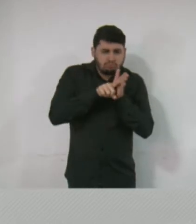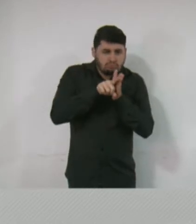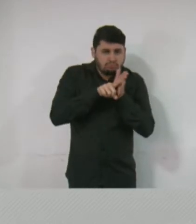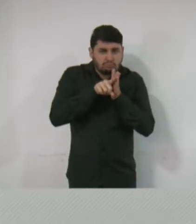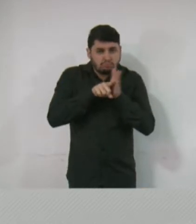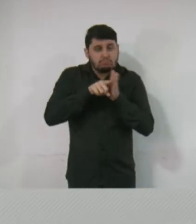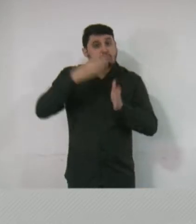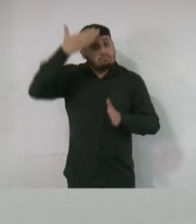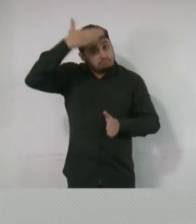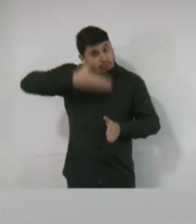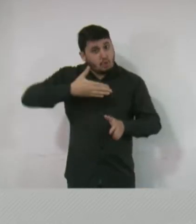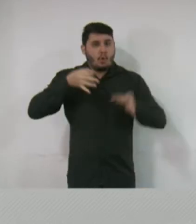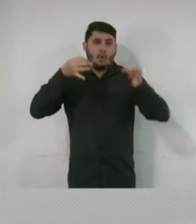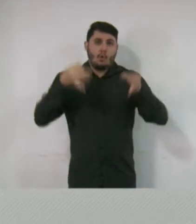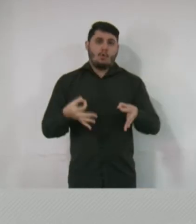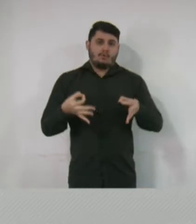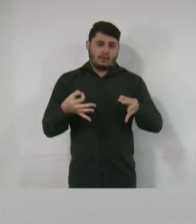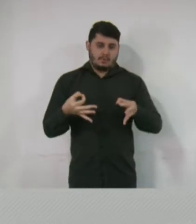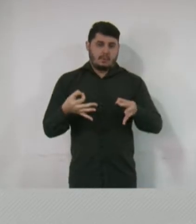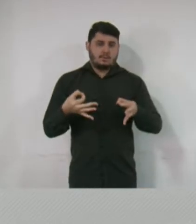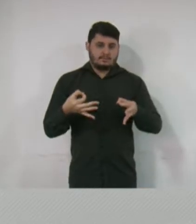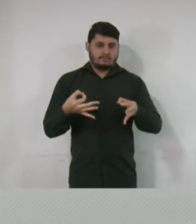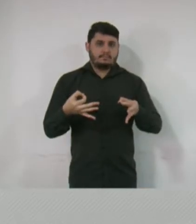3.582 casos confirmados.